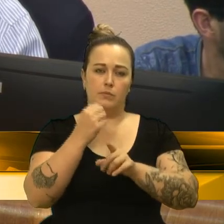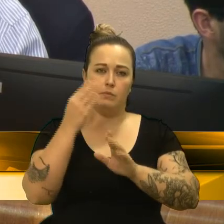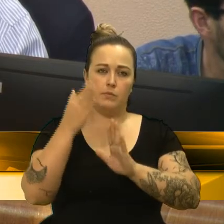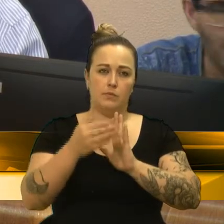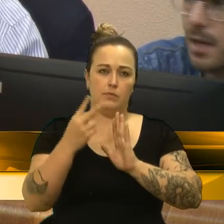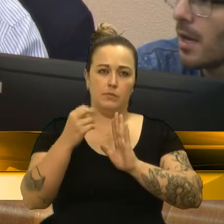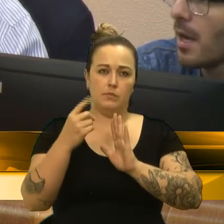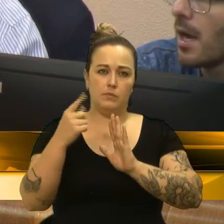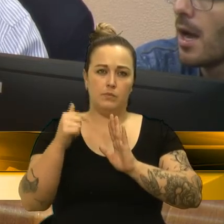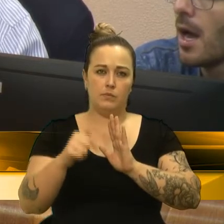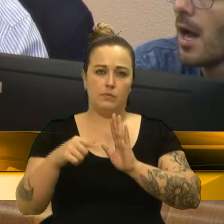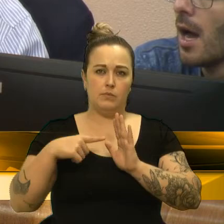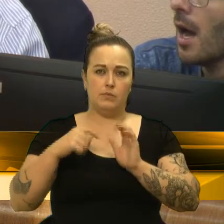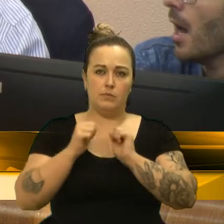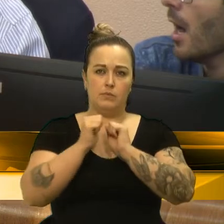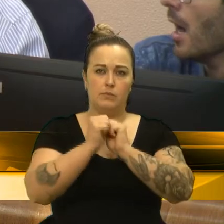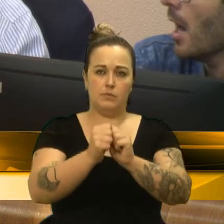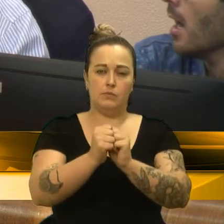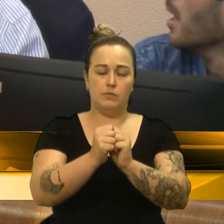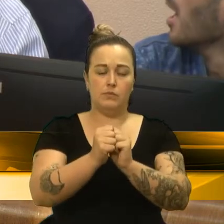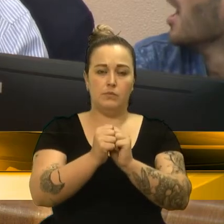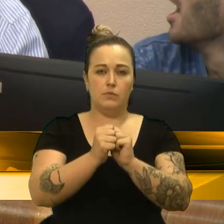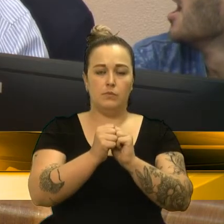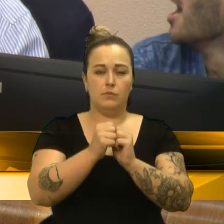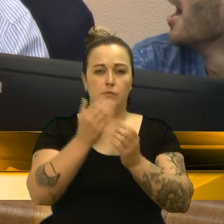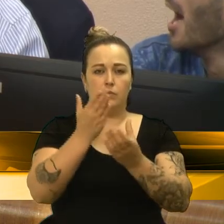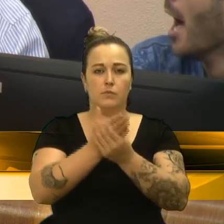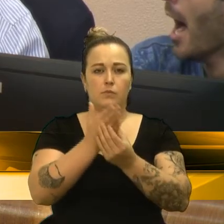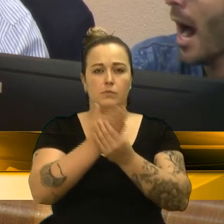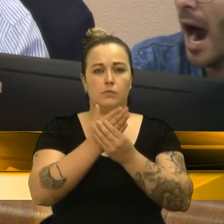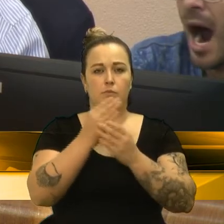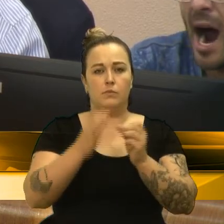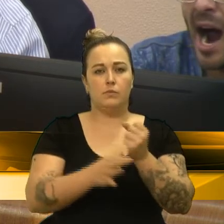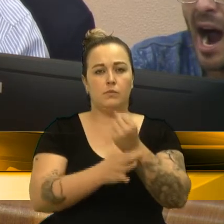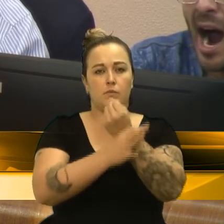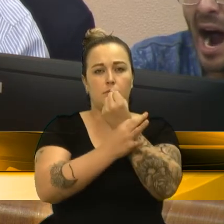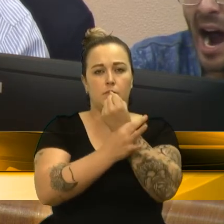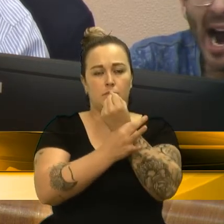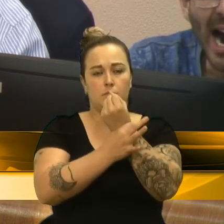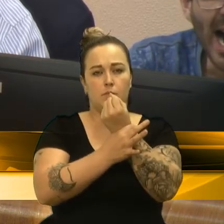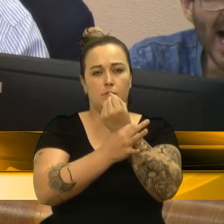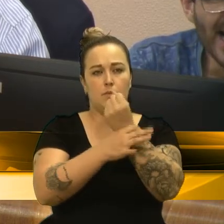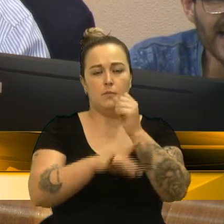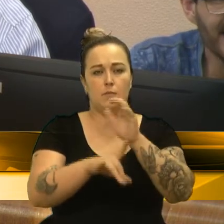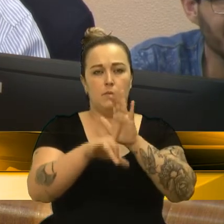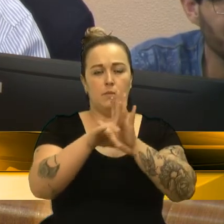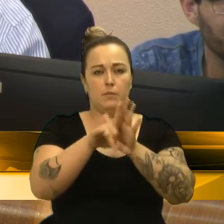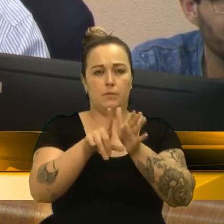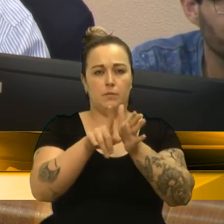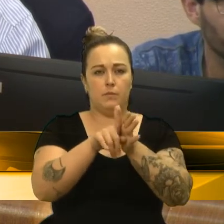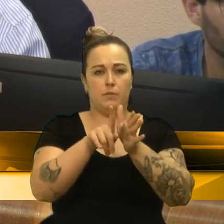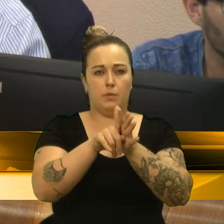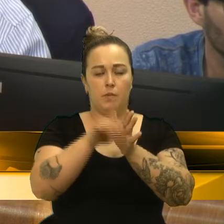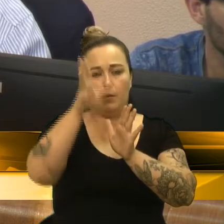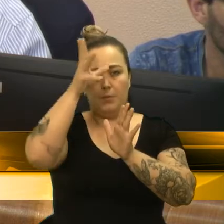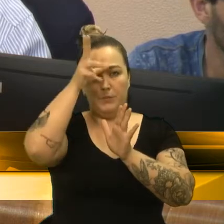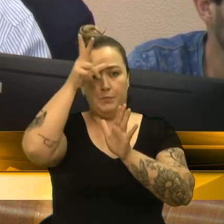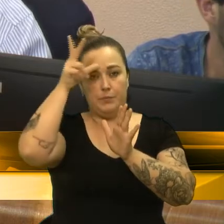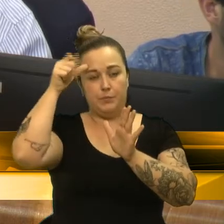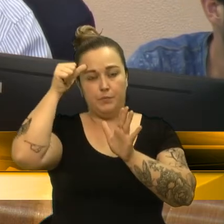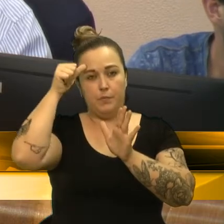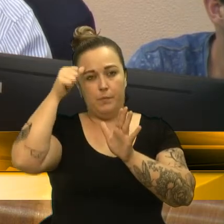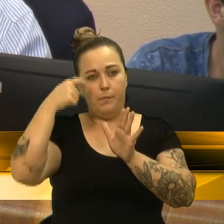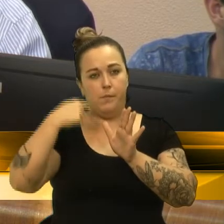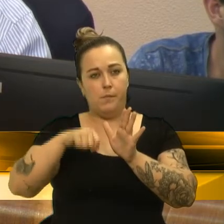fez agora no mandato de segurança, pretendendo ainda a aplicação não só da lei orgânica do município, como também do regimento interno da Câmara